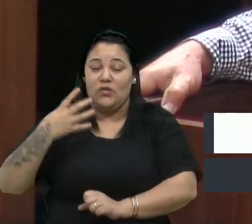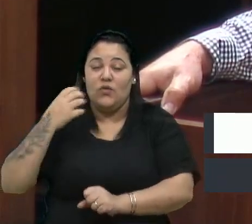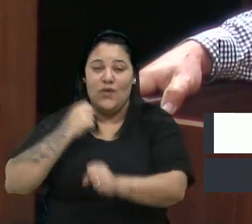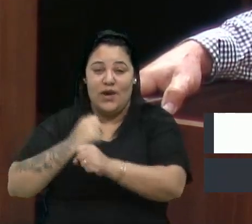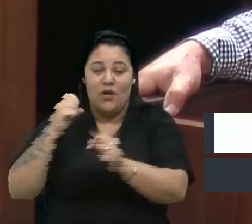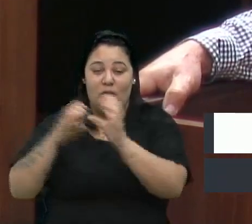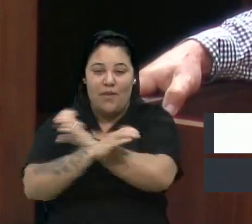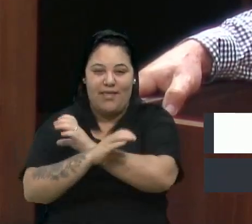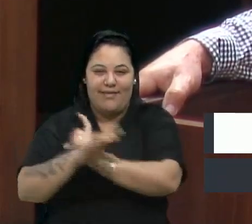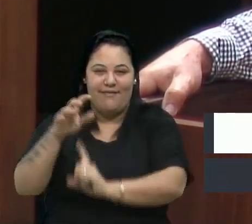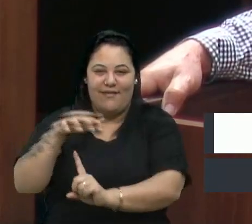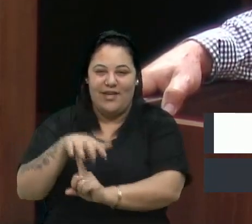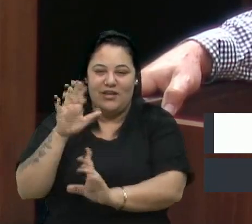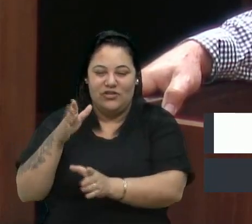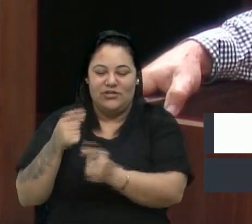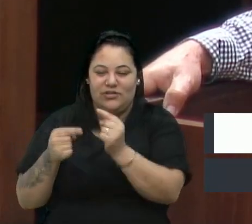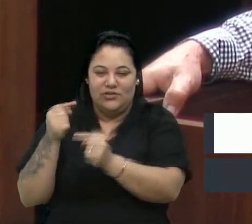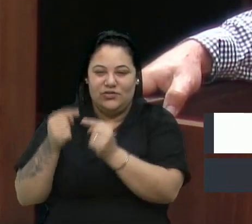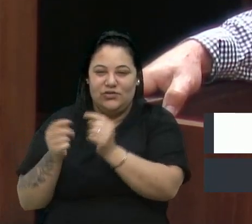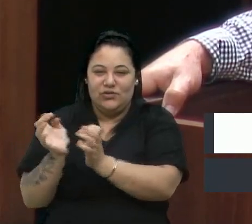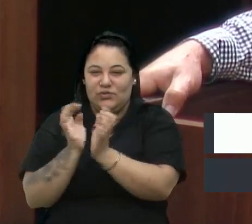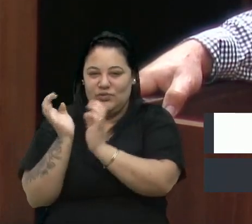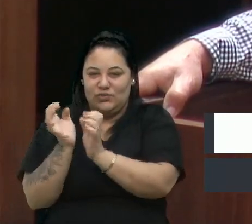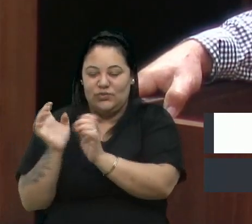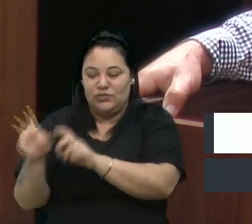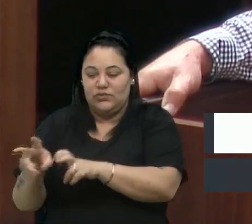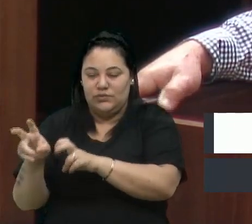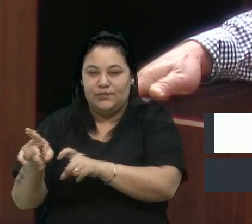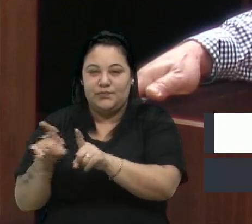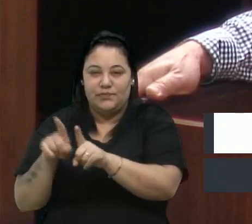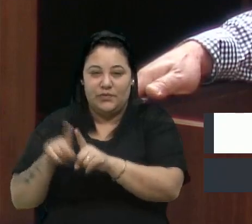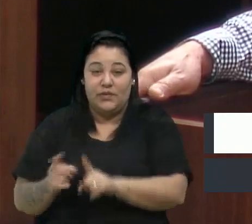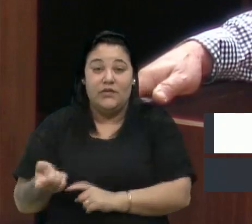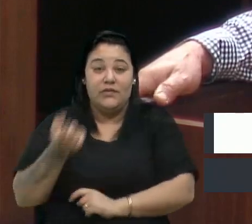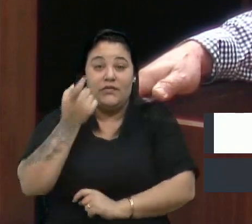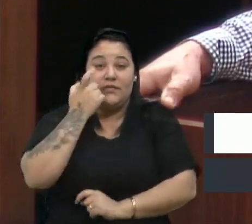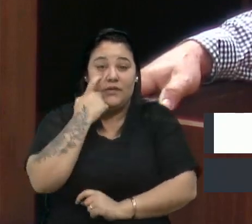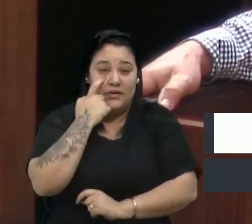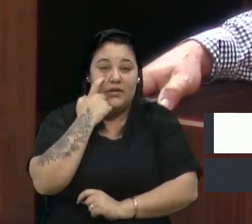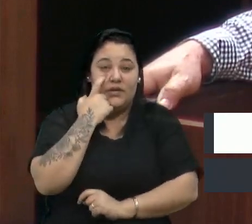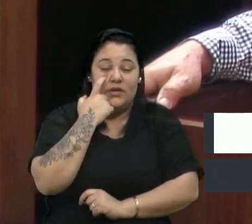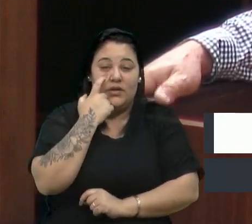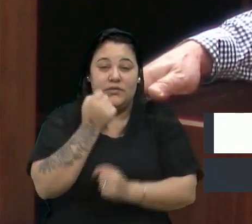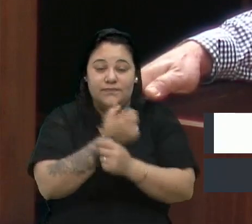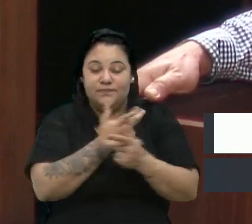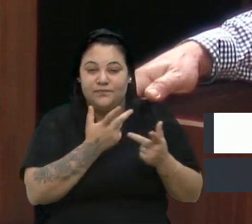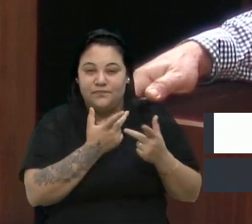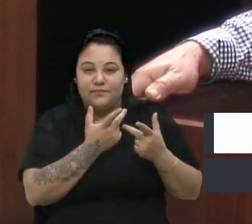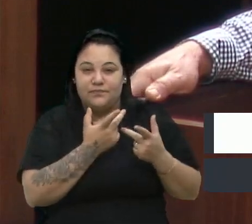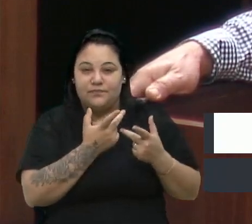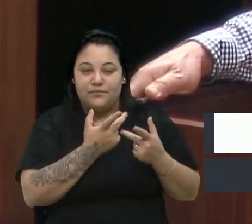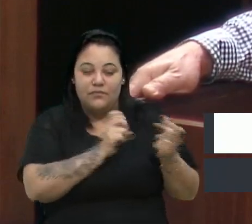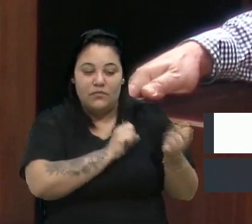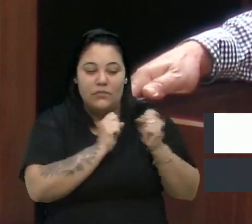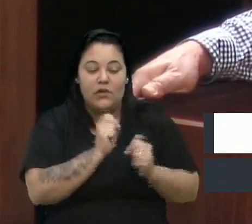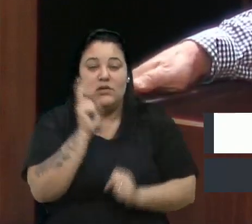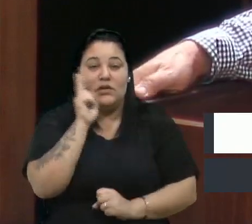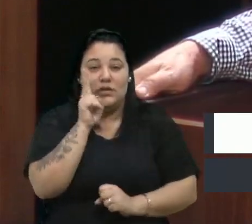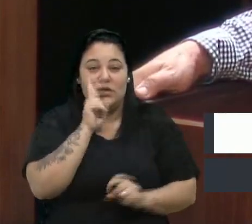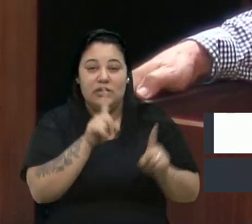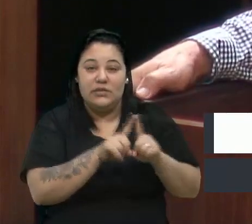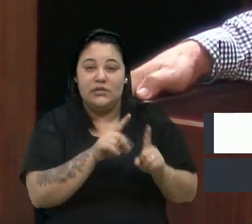estava debatendo ali com o grupo de agricultores de ver algo para poder lembrar isso